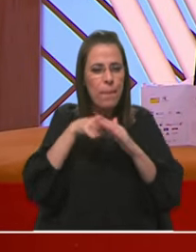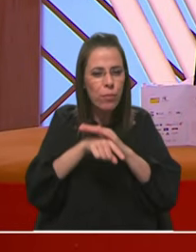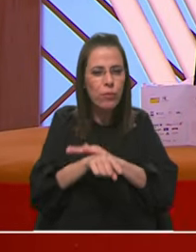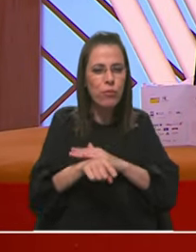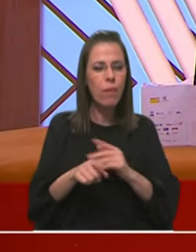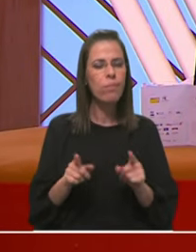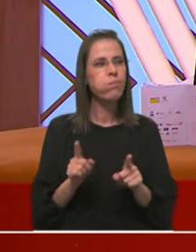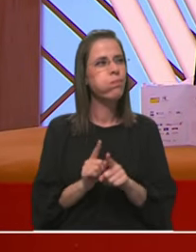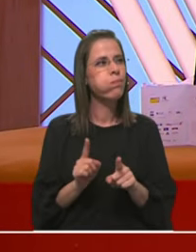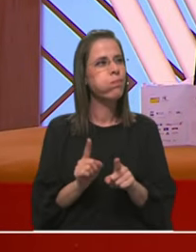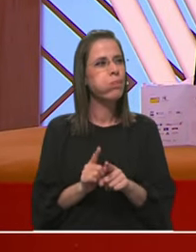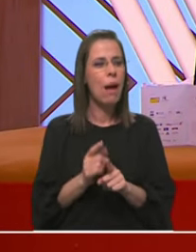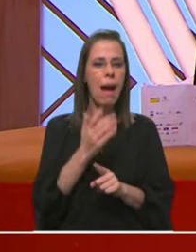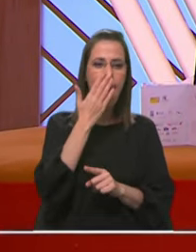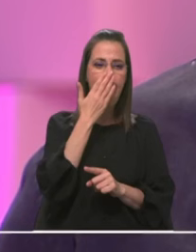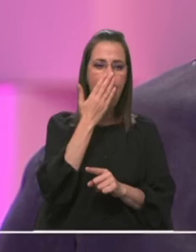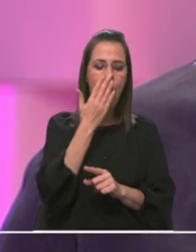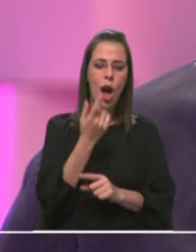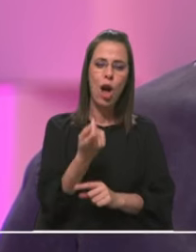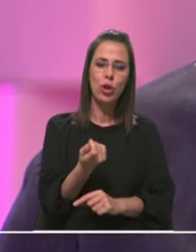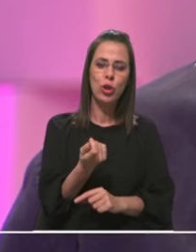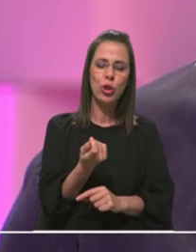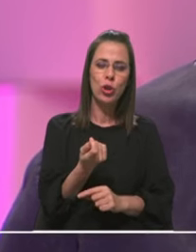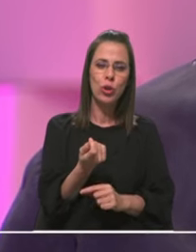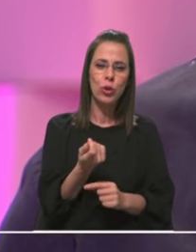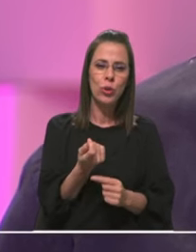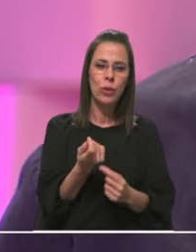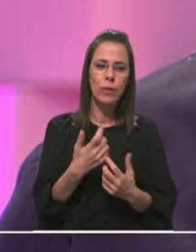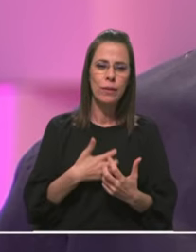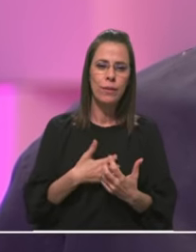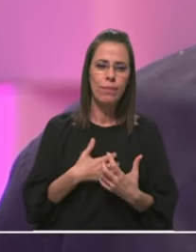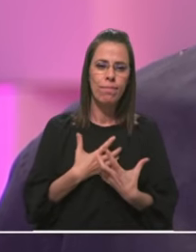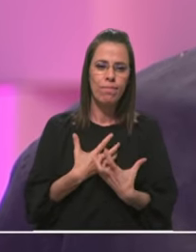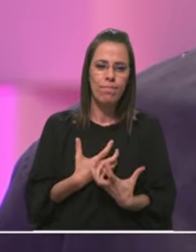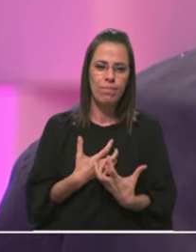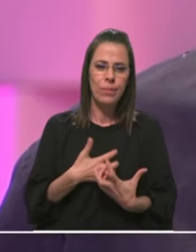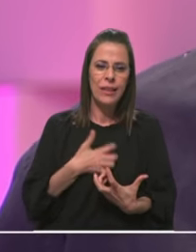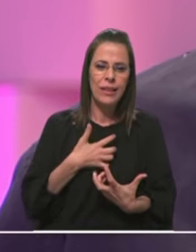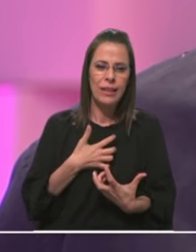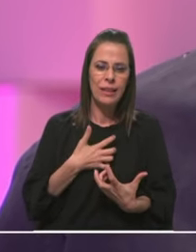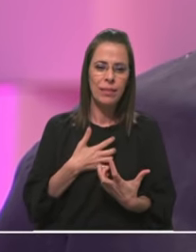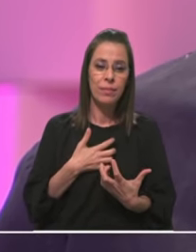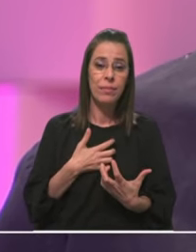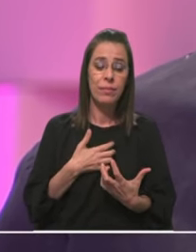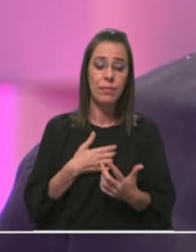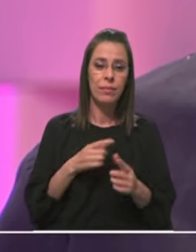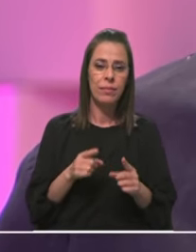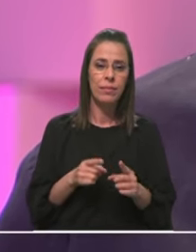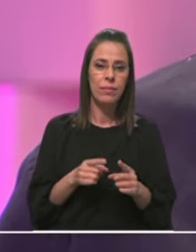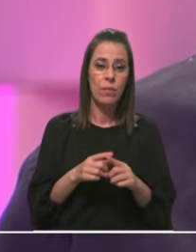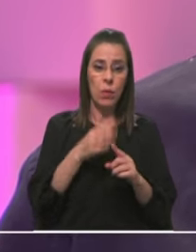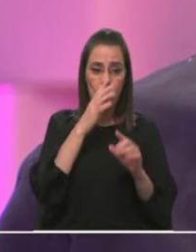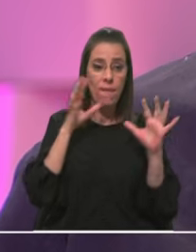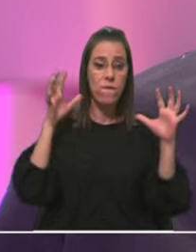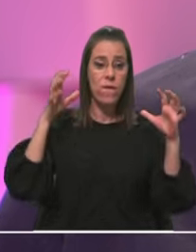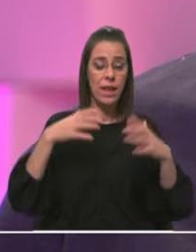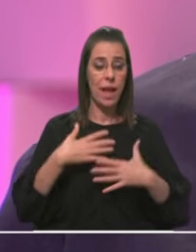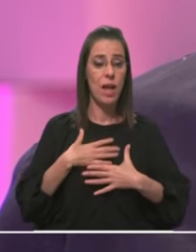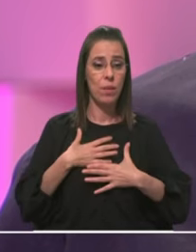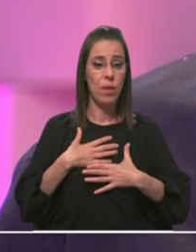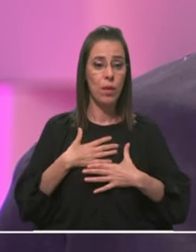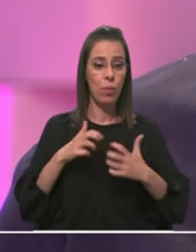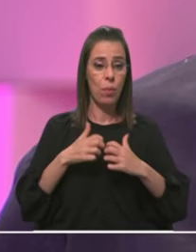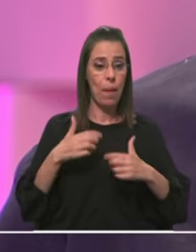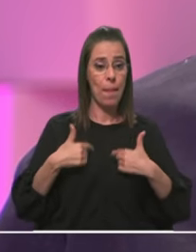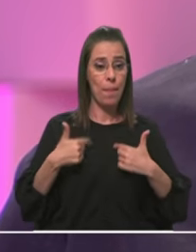que tivesse um bocadinho acochada sim eu acho que ela tem sempre pelos Fantasmas dela não é